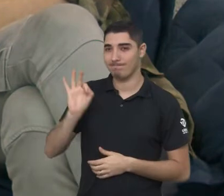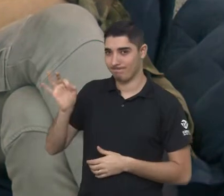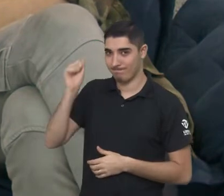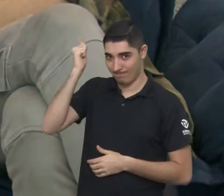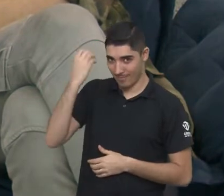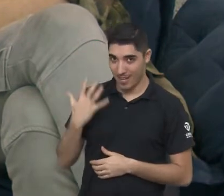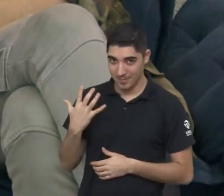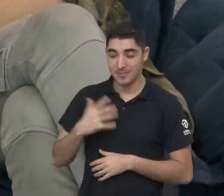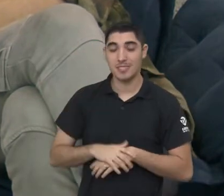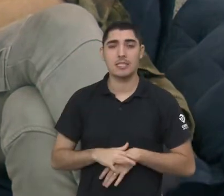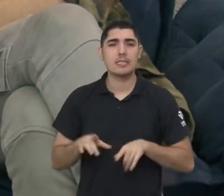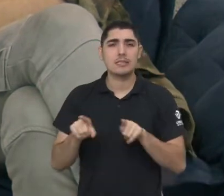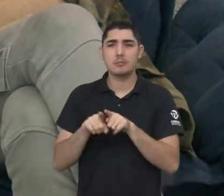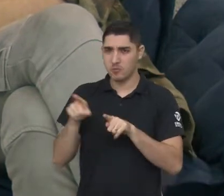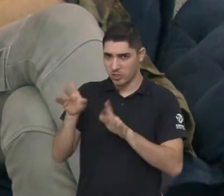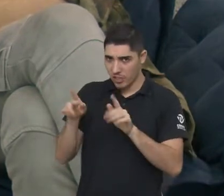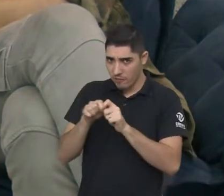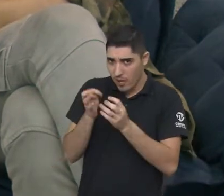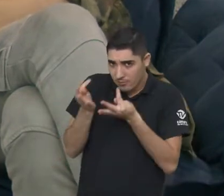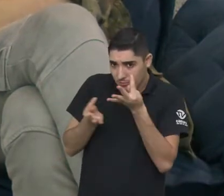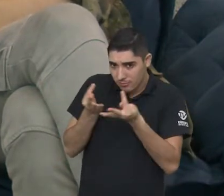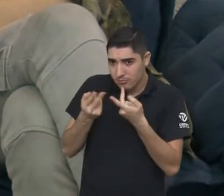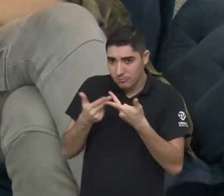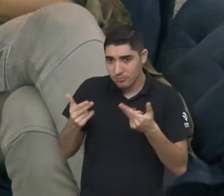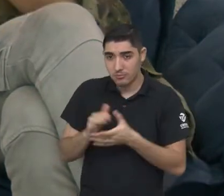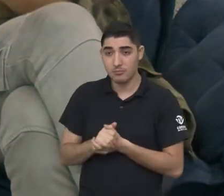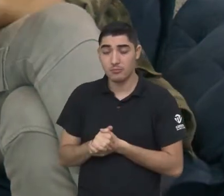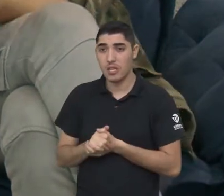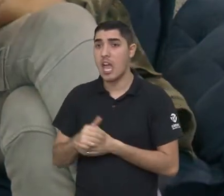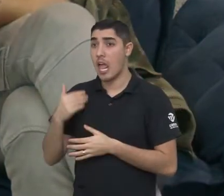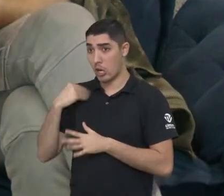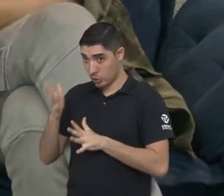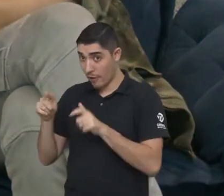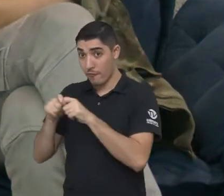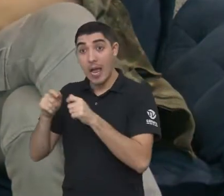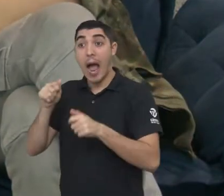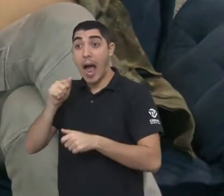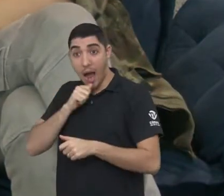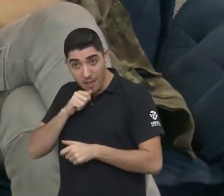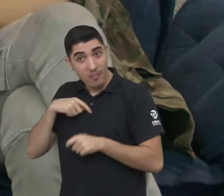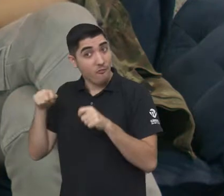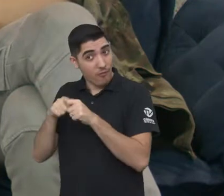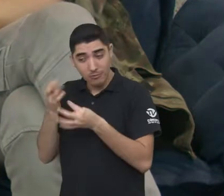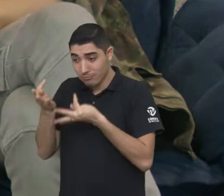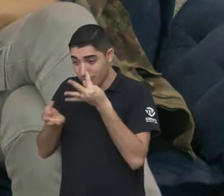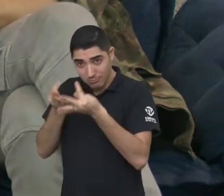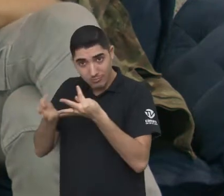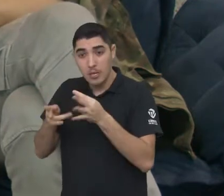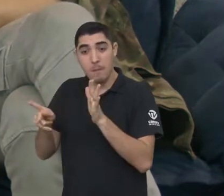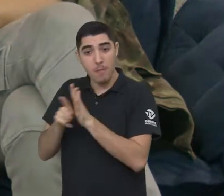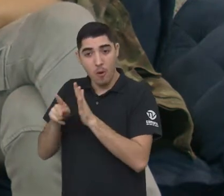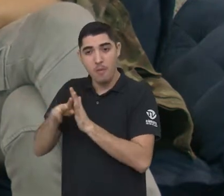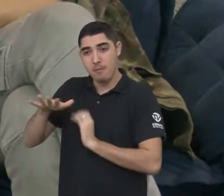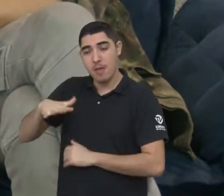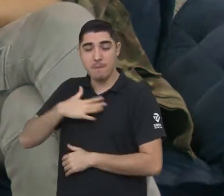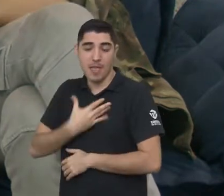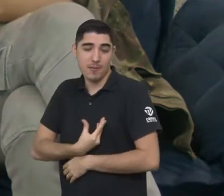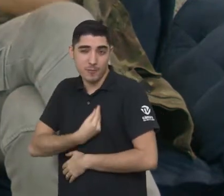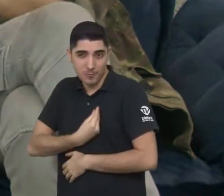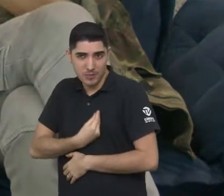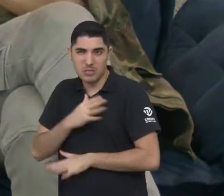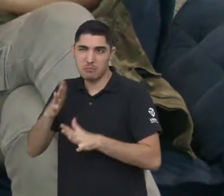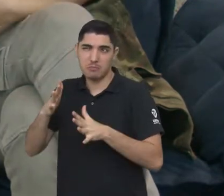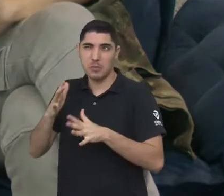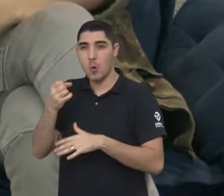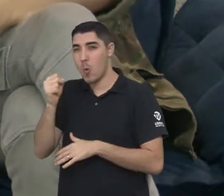Aleph. E inclusive, você já fez terapia? Não só fiz, como faço, né, Adriane? Já faço terapia aí, contabilizando na minha vida aí,